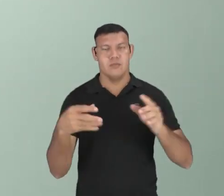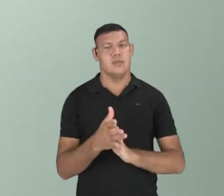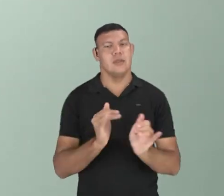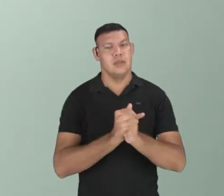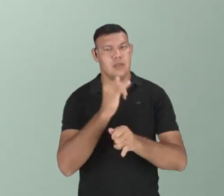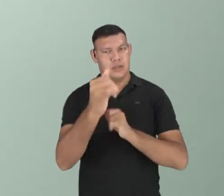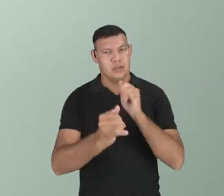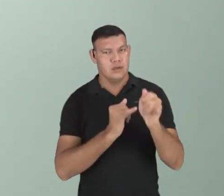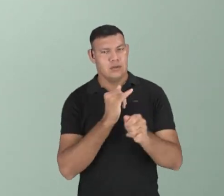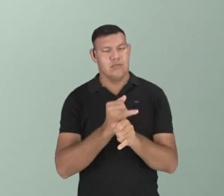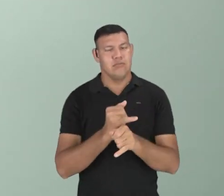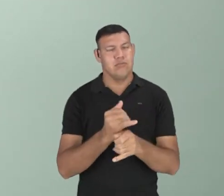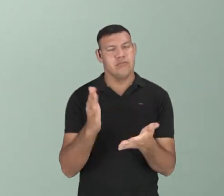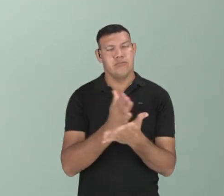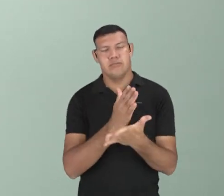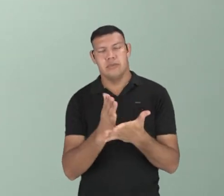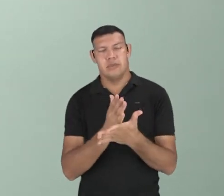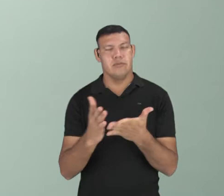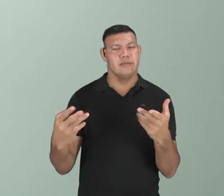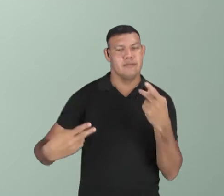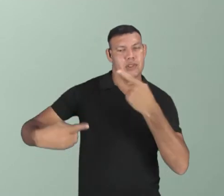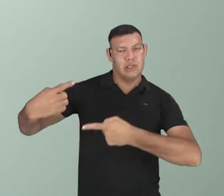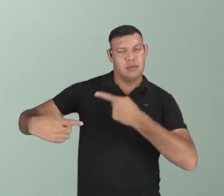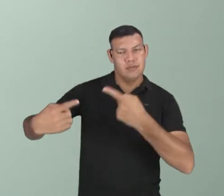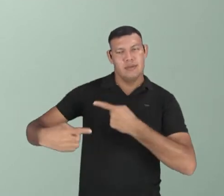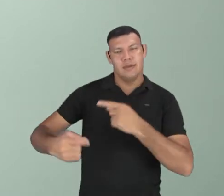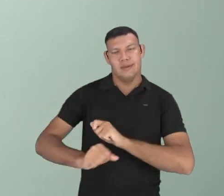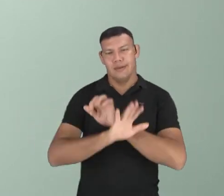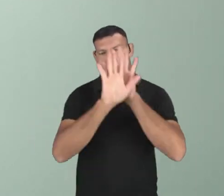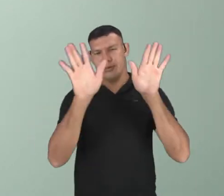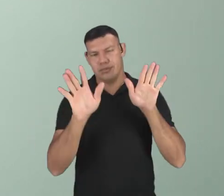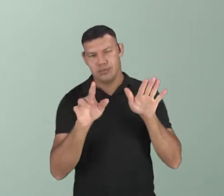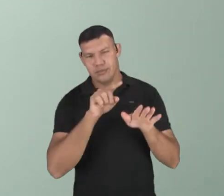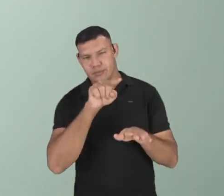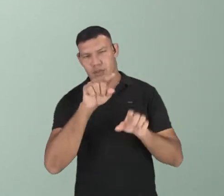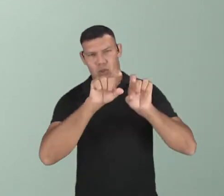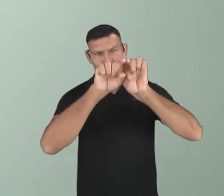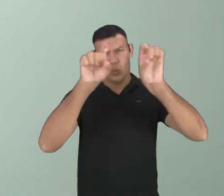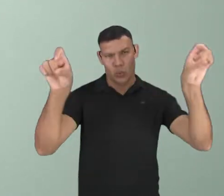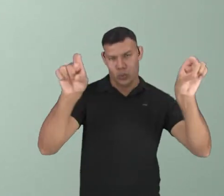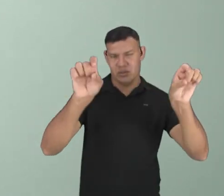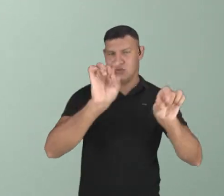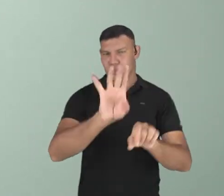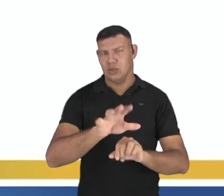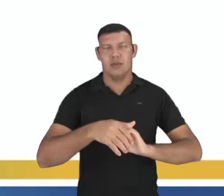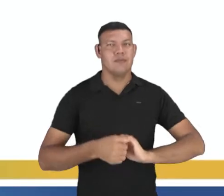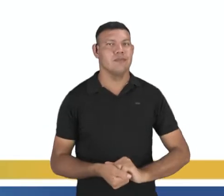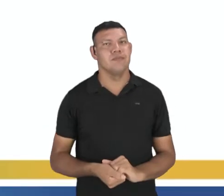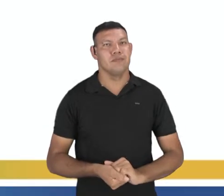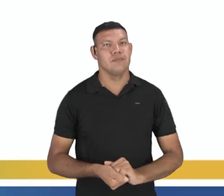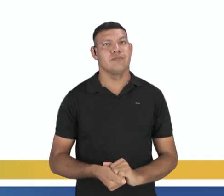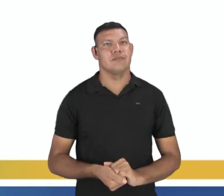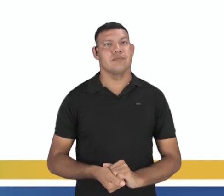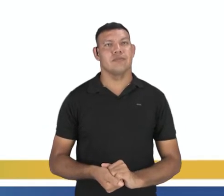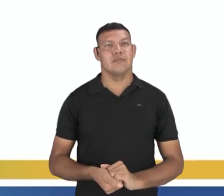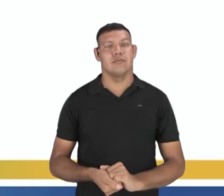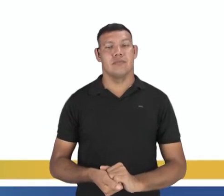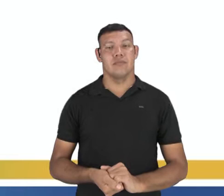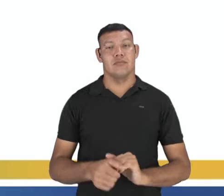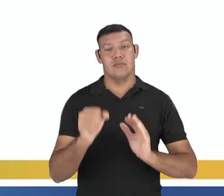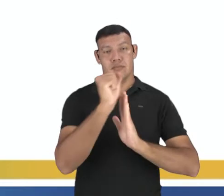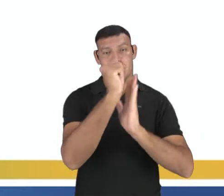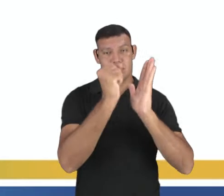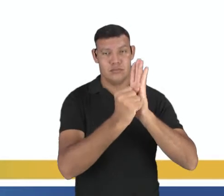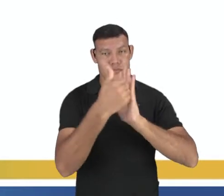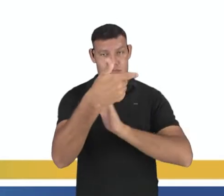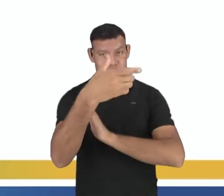ver algumas dessas discussões com mais clareza tá bom que aqui São só alguns recortes e aí olha o que ele diz ao